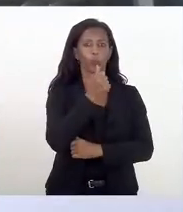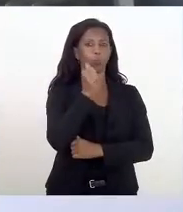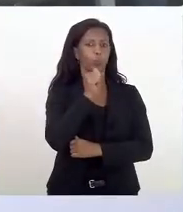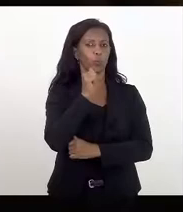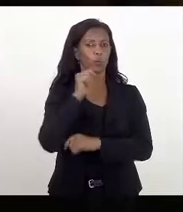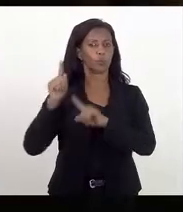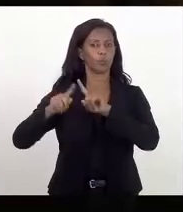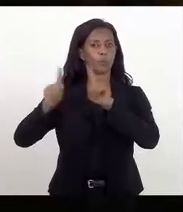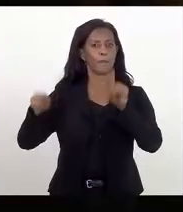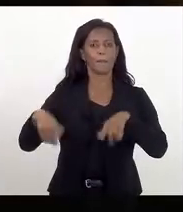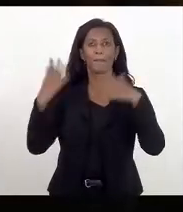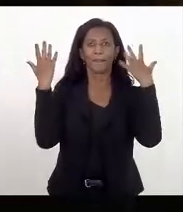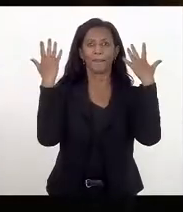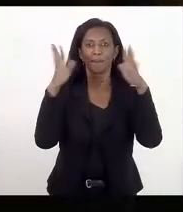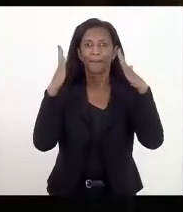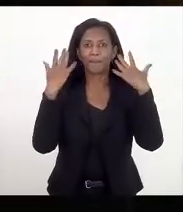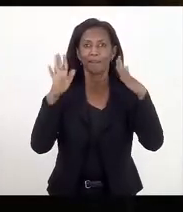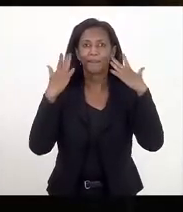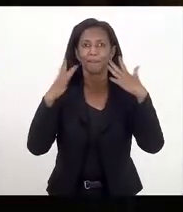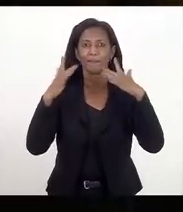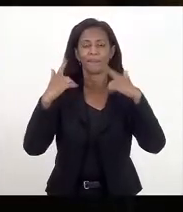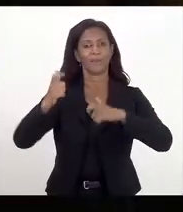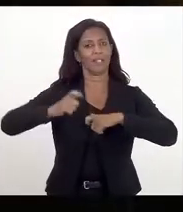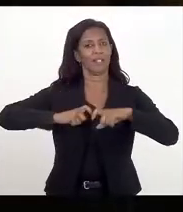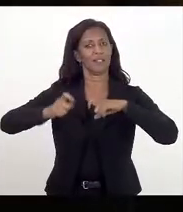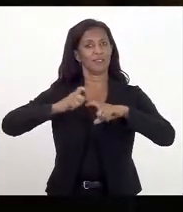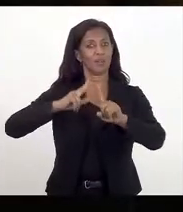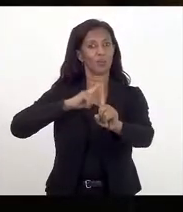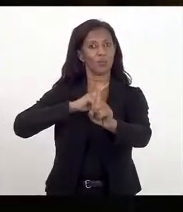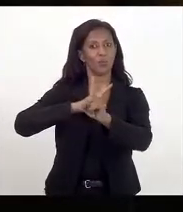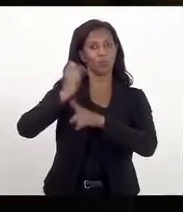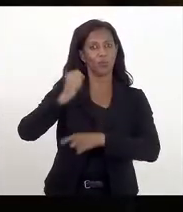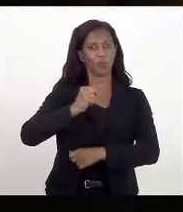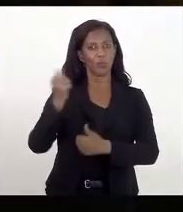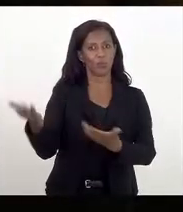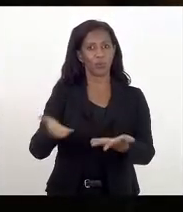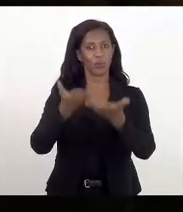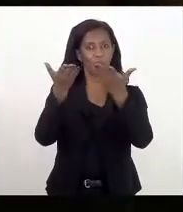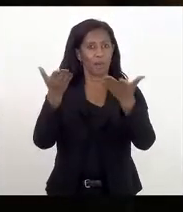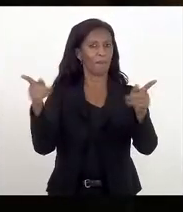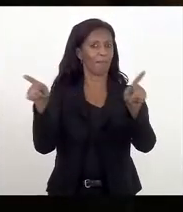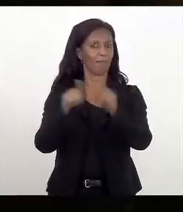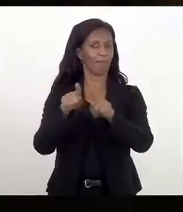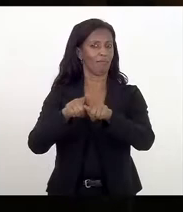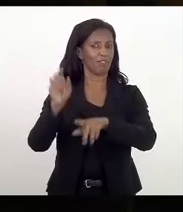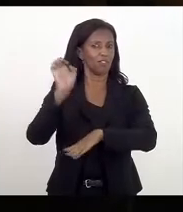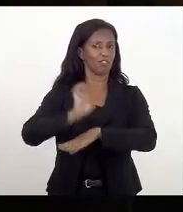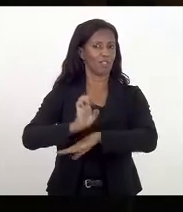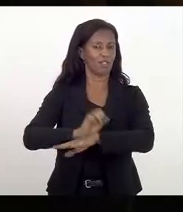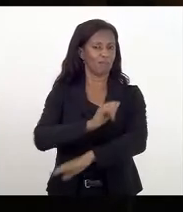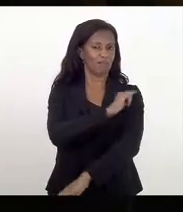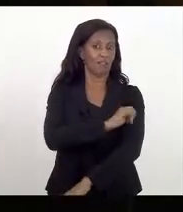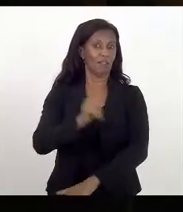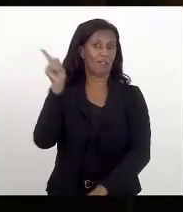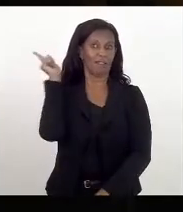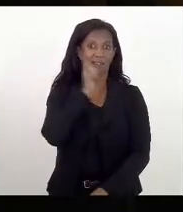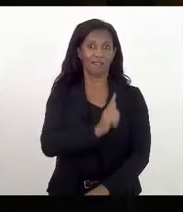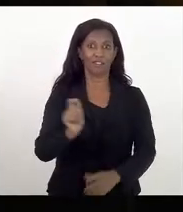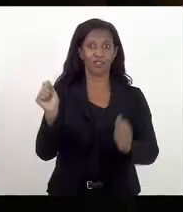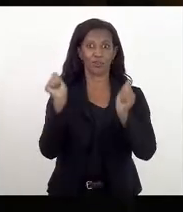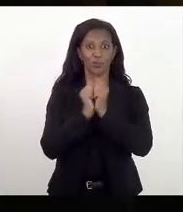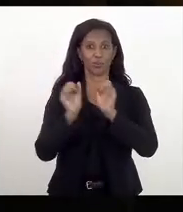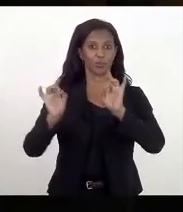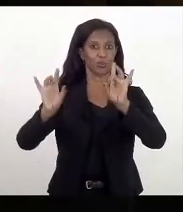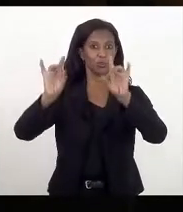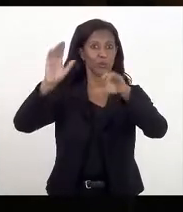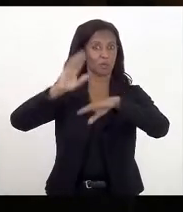públicas. Parabéns, essa luta foi ganha por vocês, mas também todo o Estado do Rio de Janeiro ganha junto, em especial a